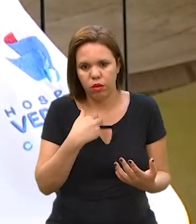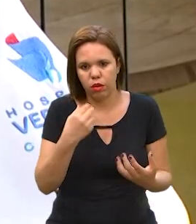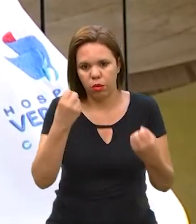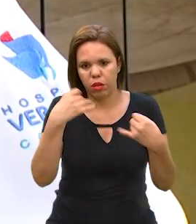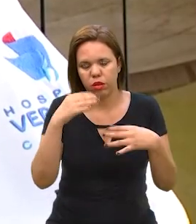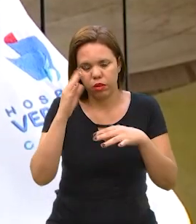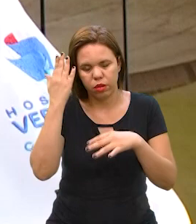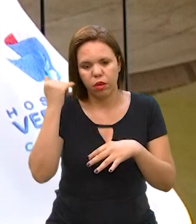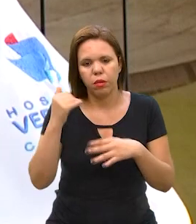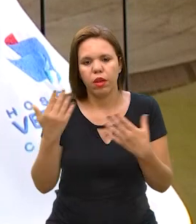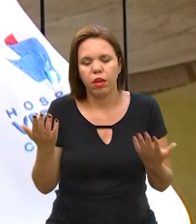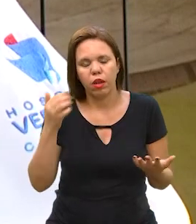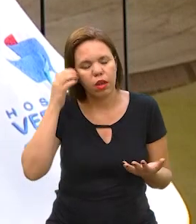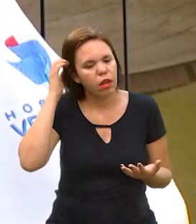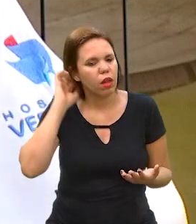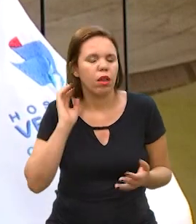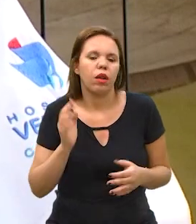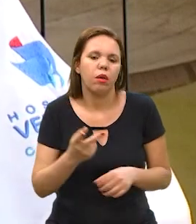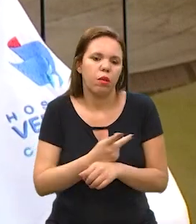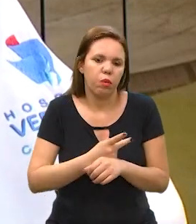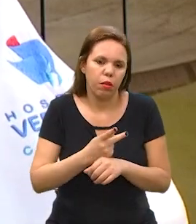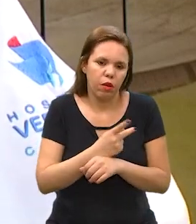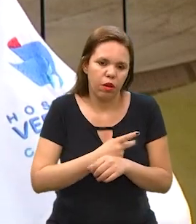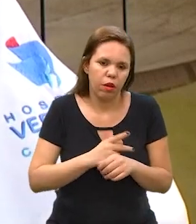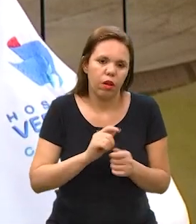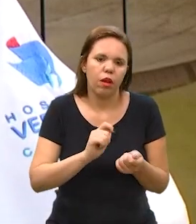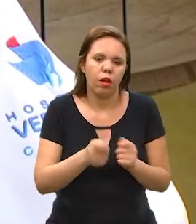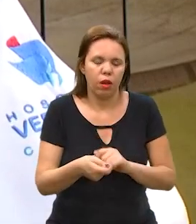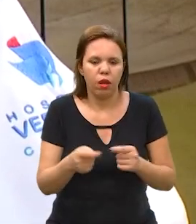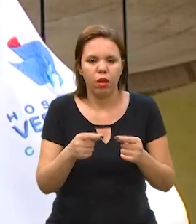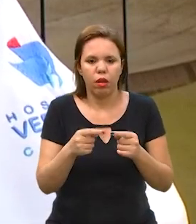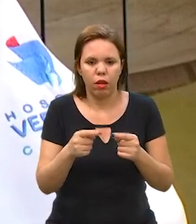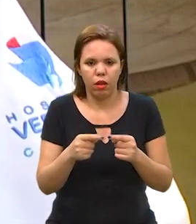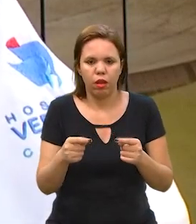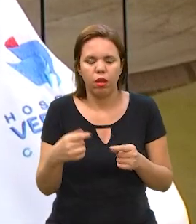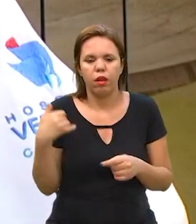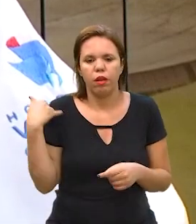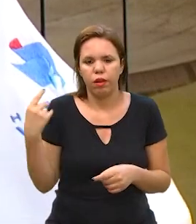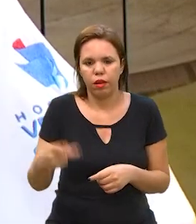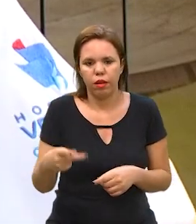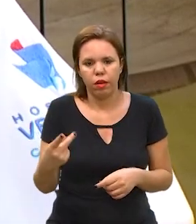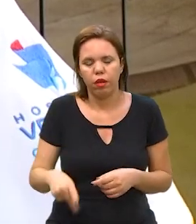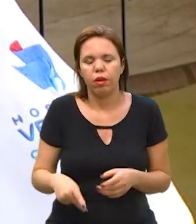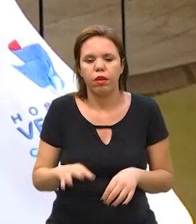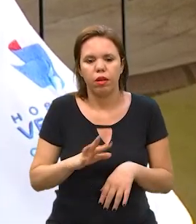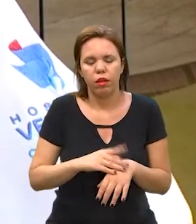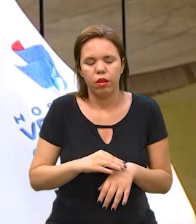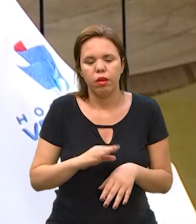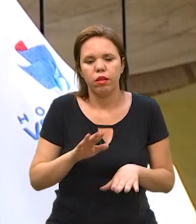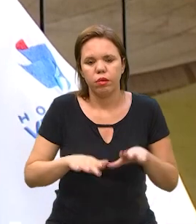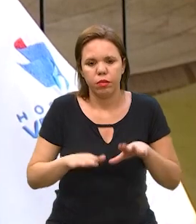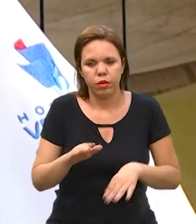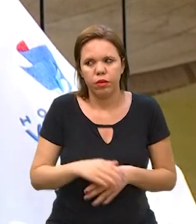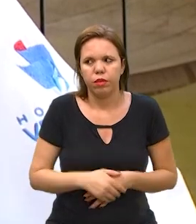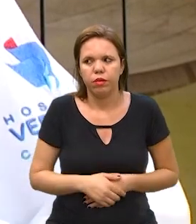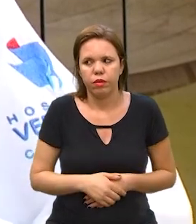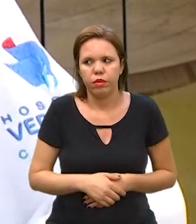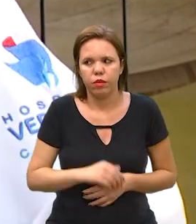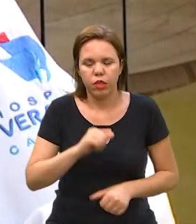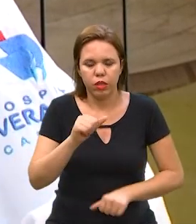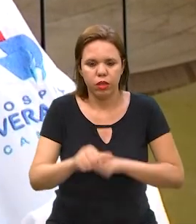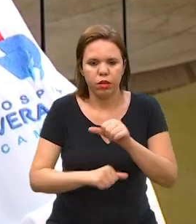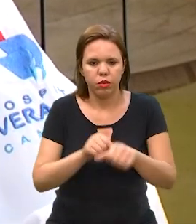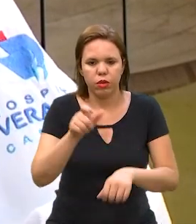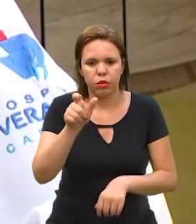não dá para interpretar. Então, tem que procurar adequadamente de acordo com a idade, as patologias,